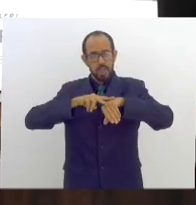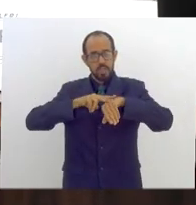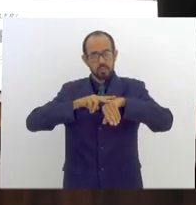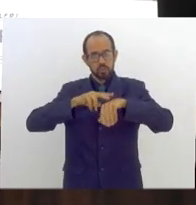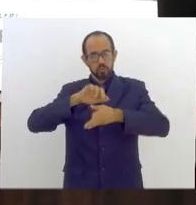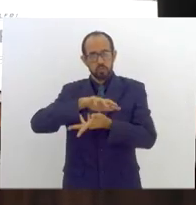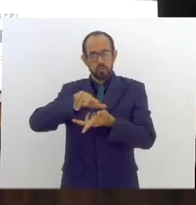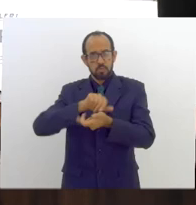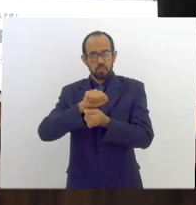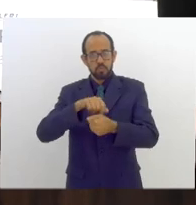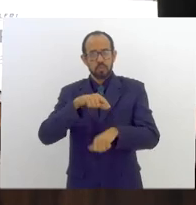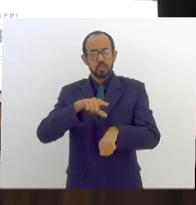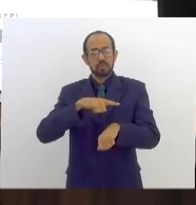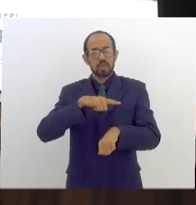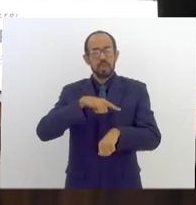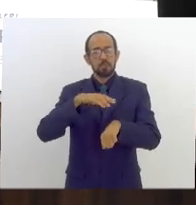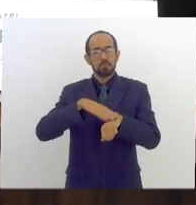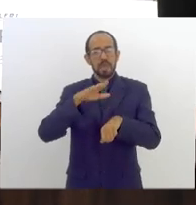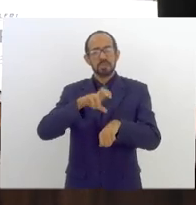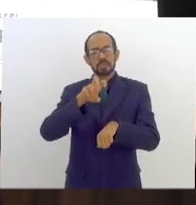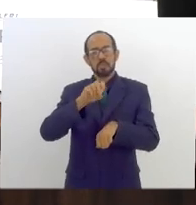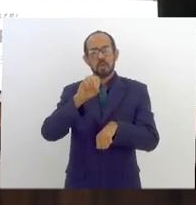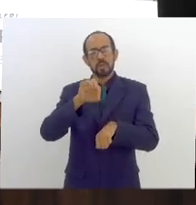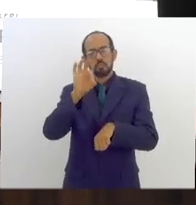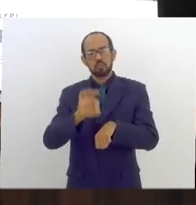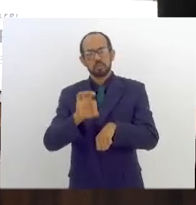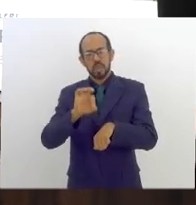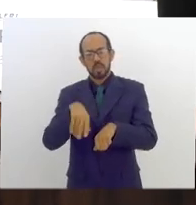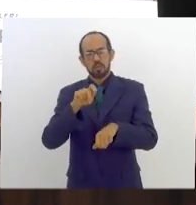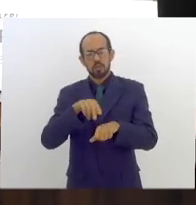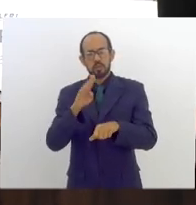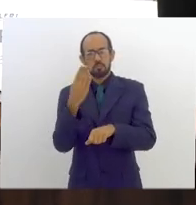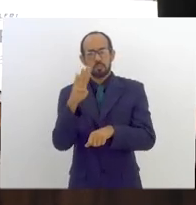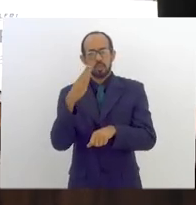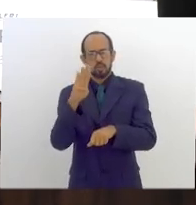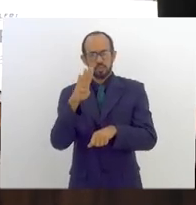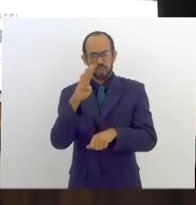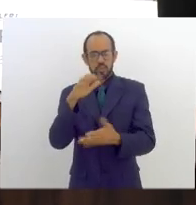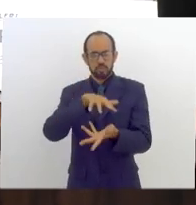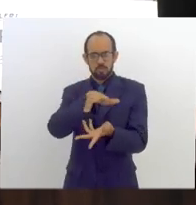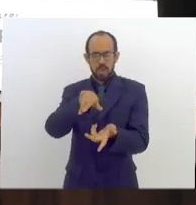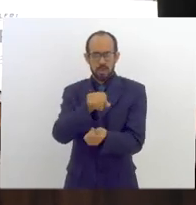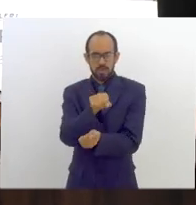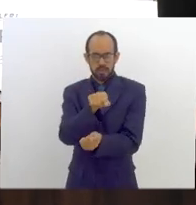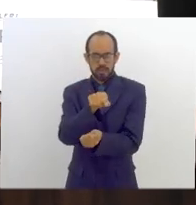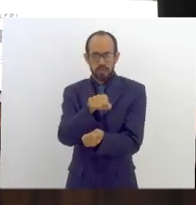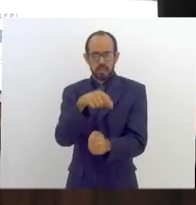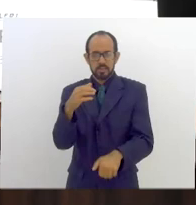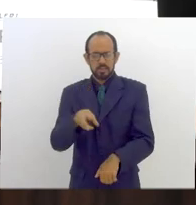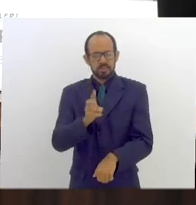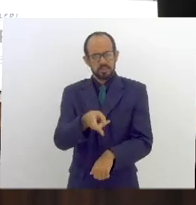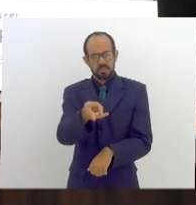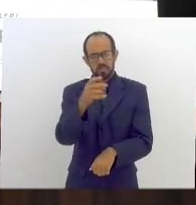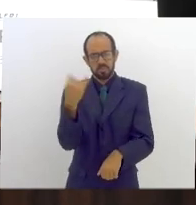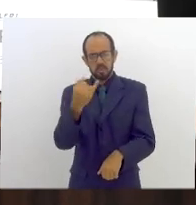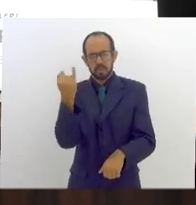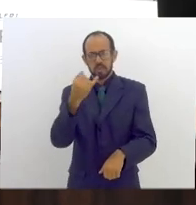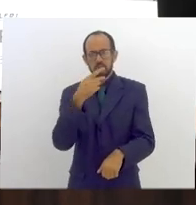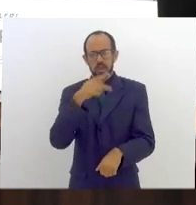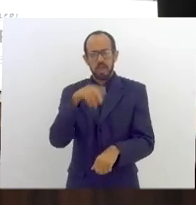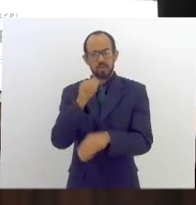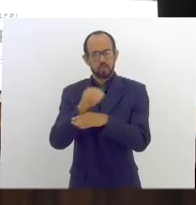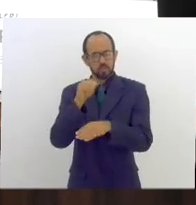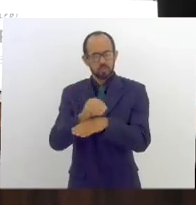de 50% da biodiversidade do planeta. Sempre importante pontuarmos que a preservação da floresta amazônica